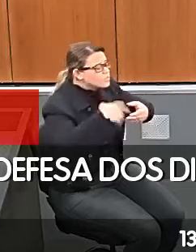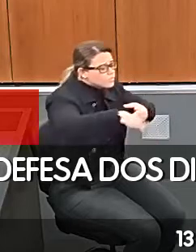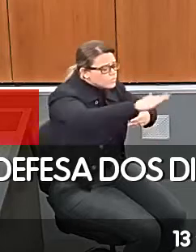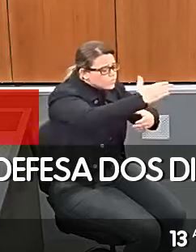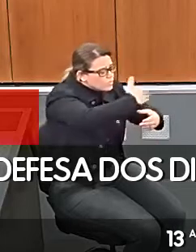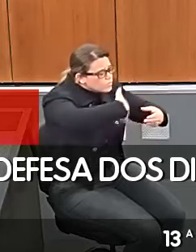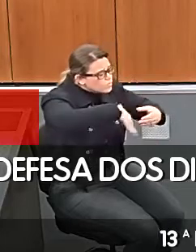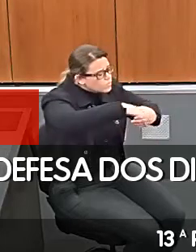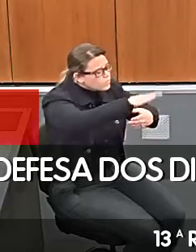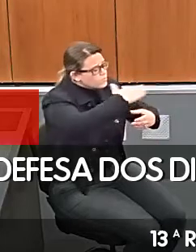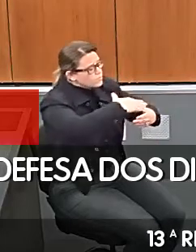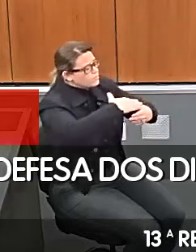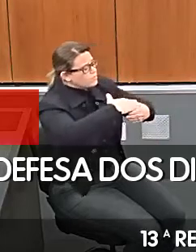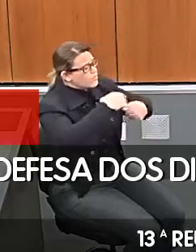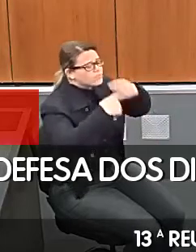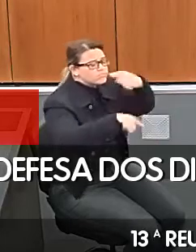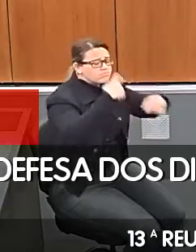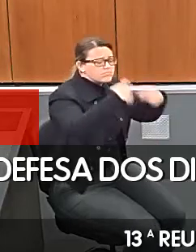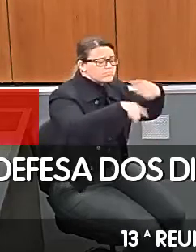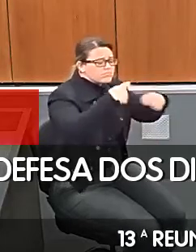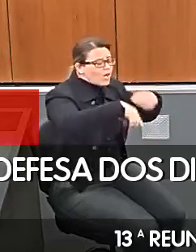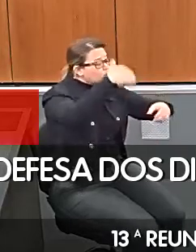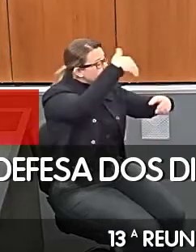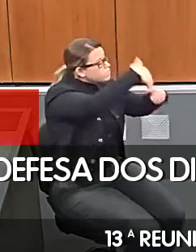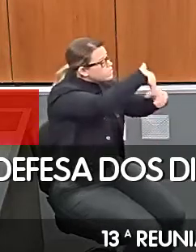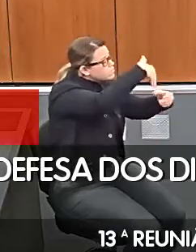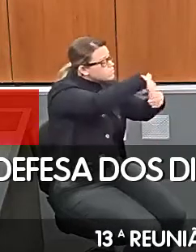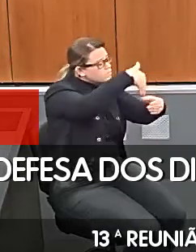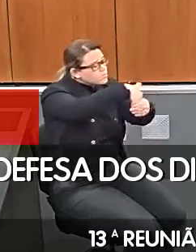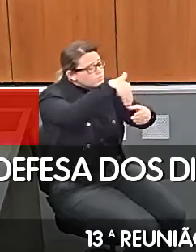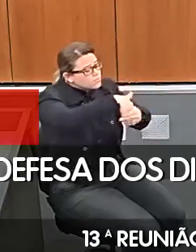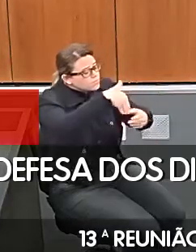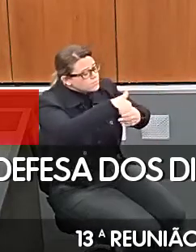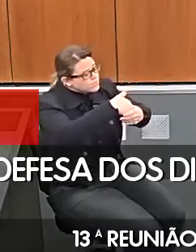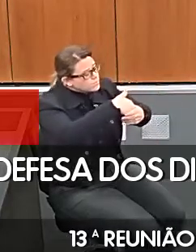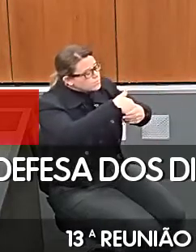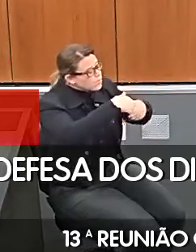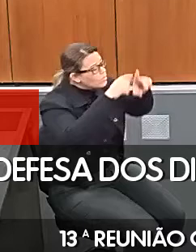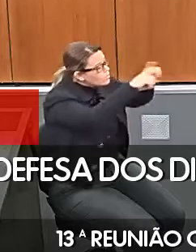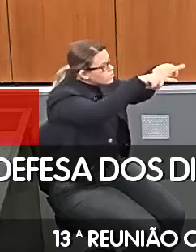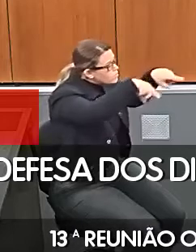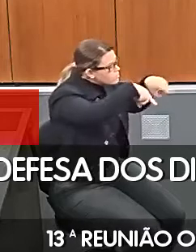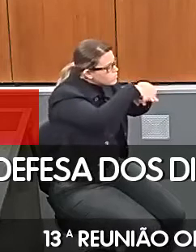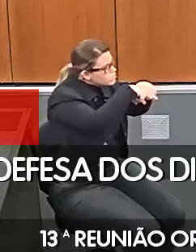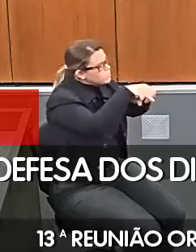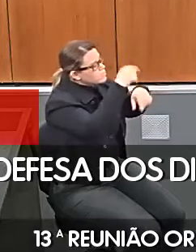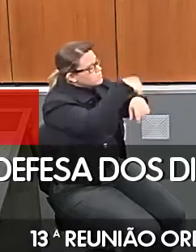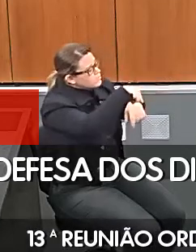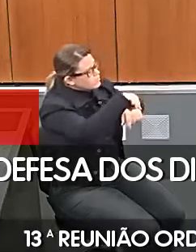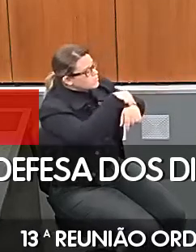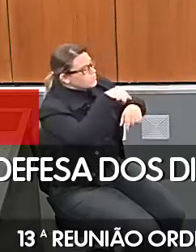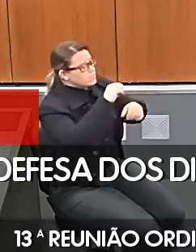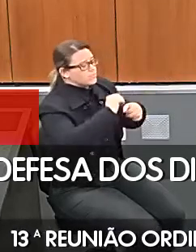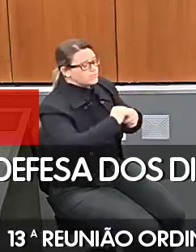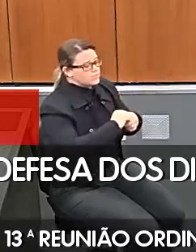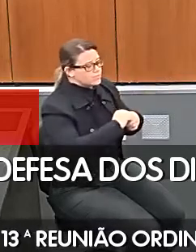receber, discutir e votar proposições da comissão. A presidência